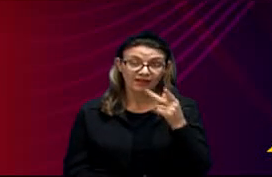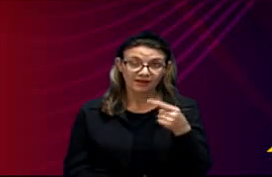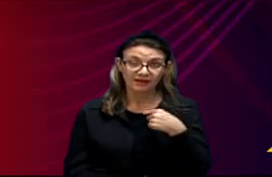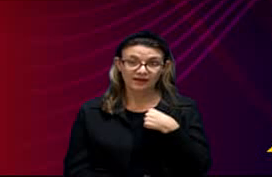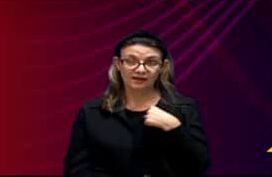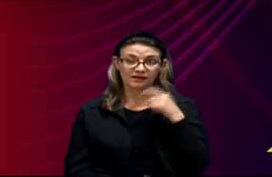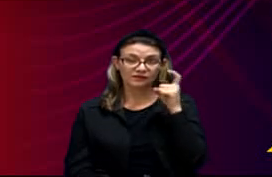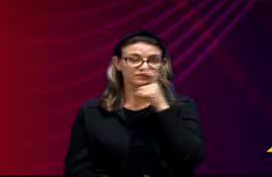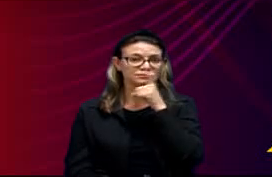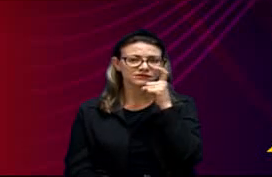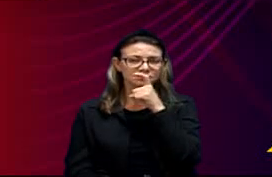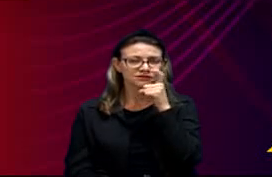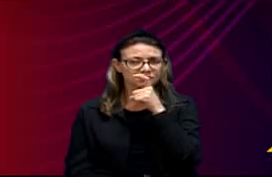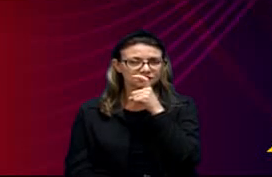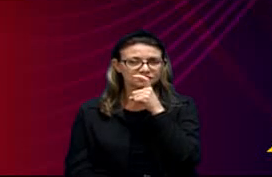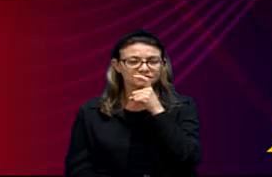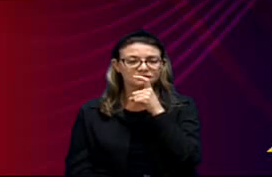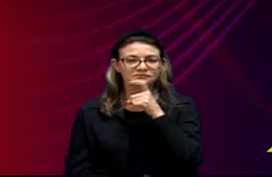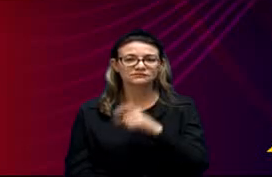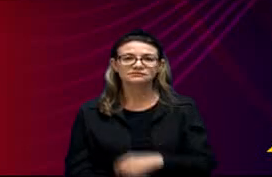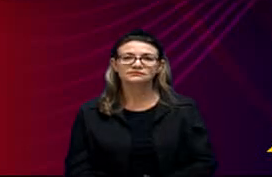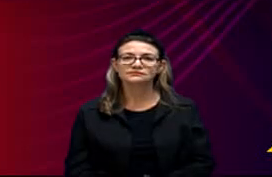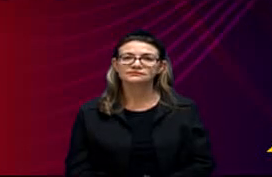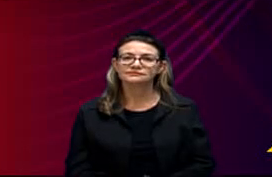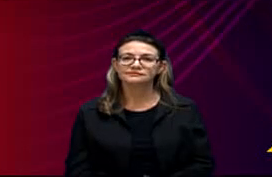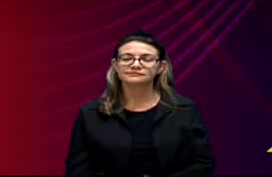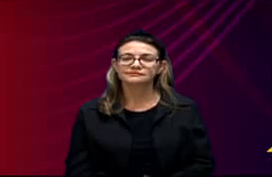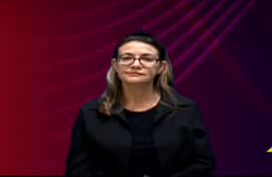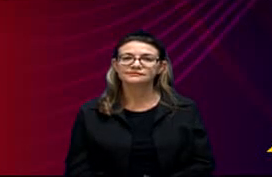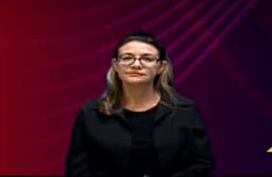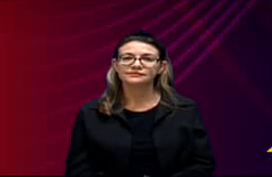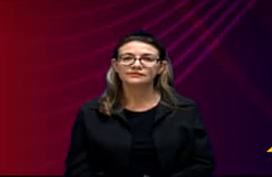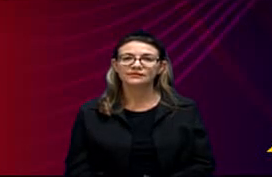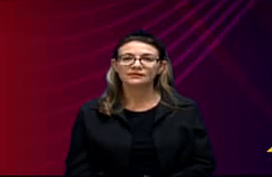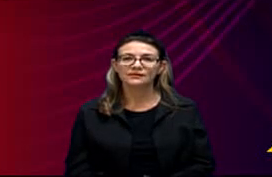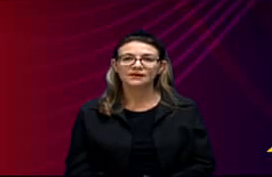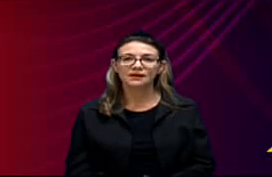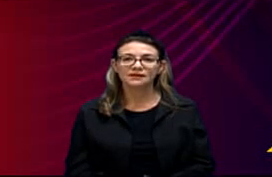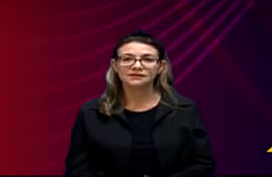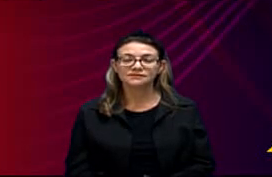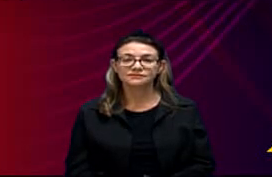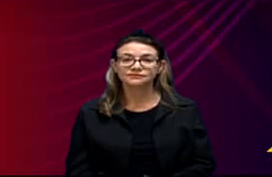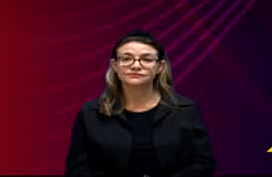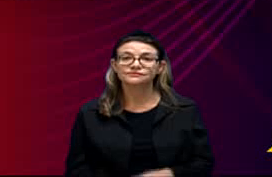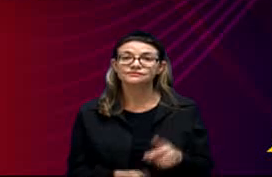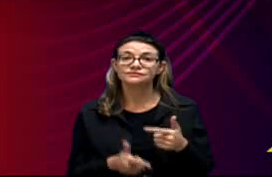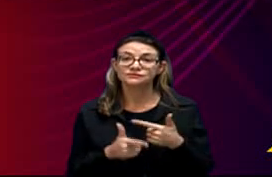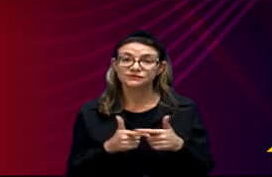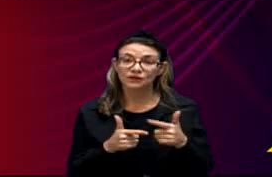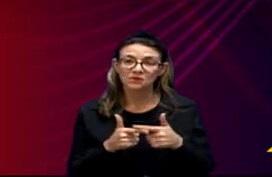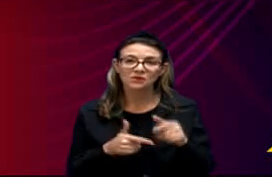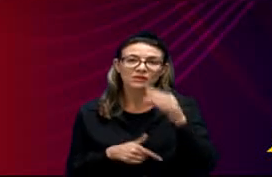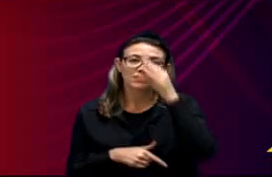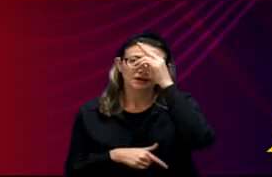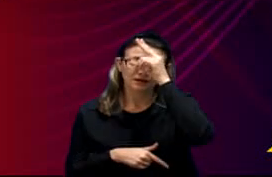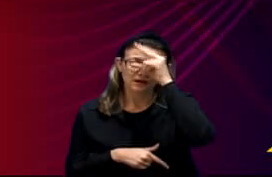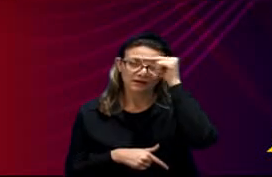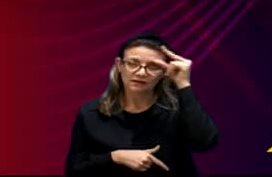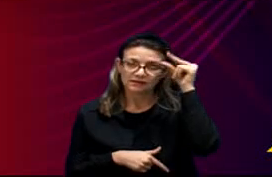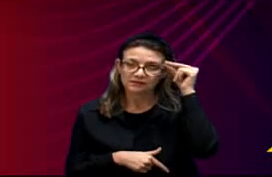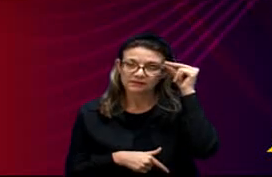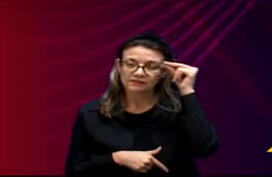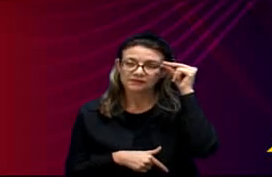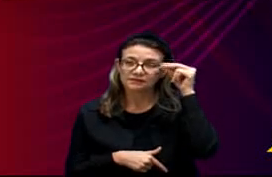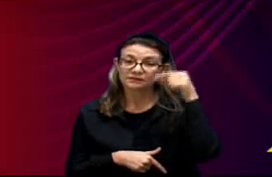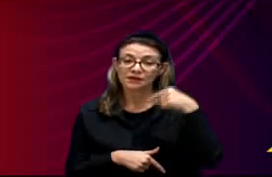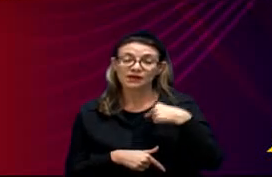acho omitindo porque tá junto com ele não estou eu não sei que o seu problema aliado mas não sou alian nado quem gan alou